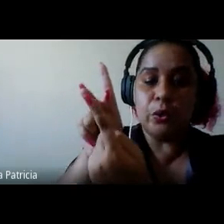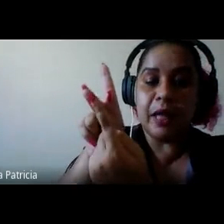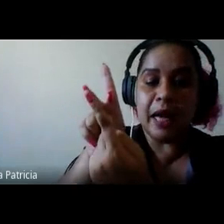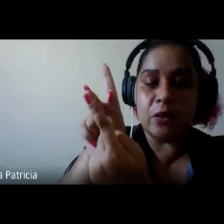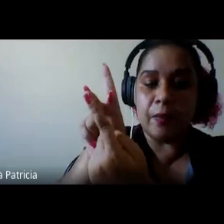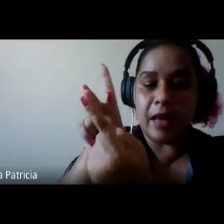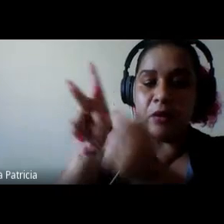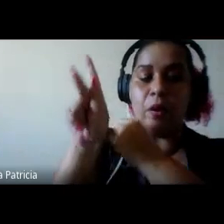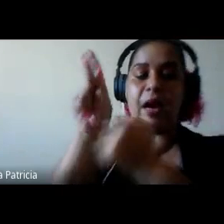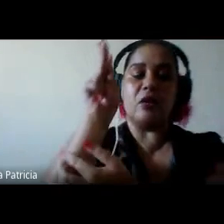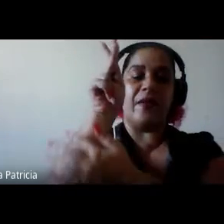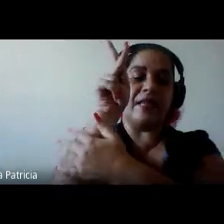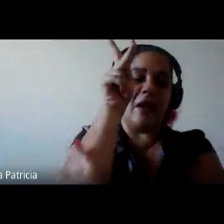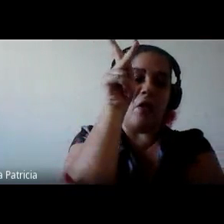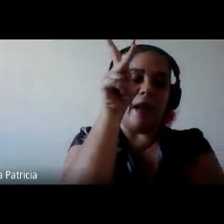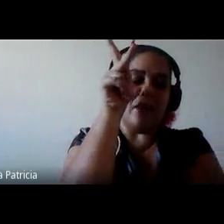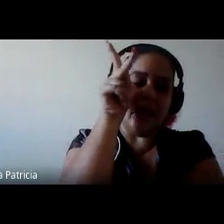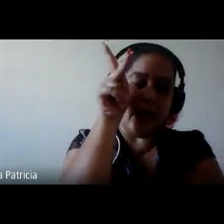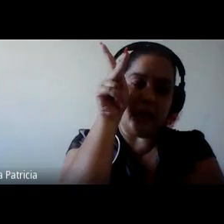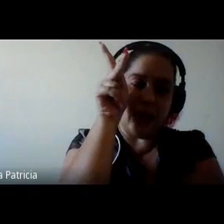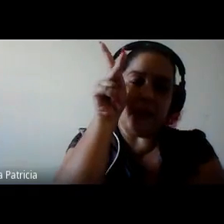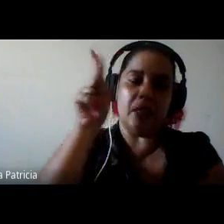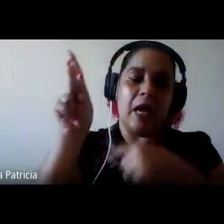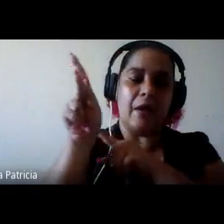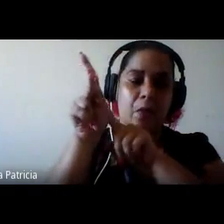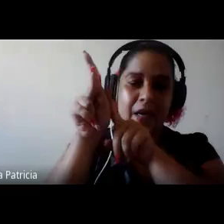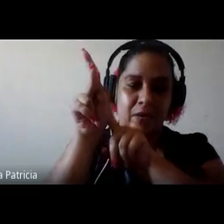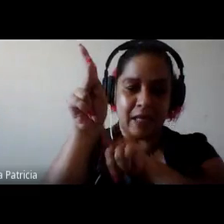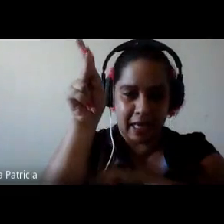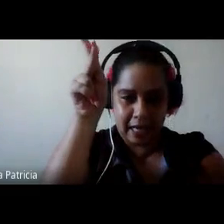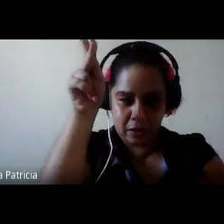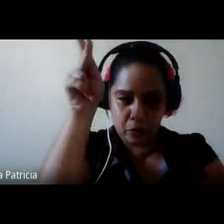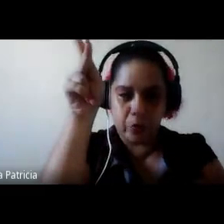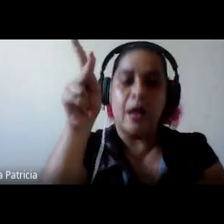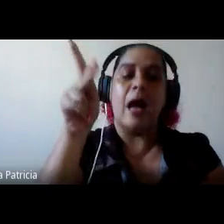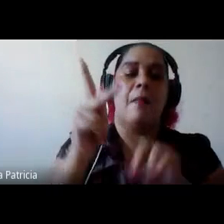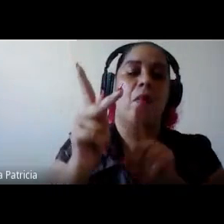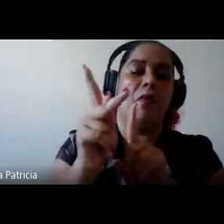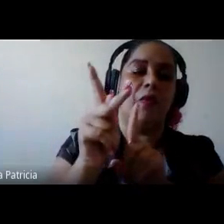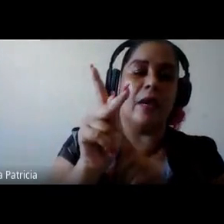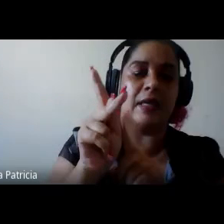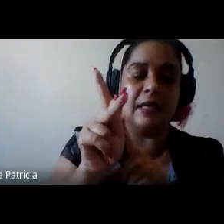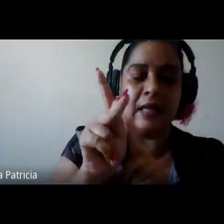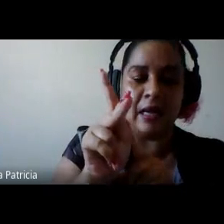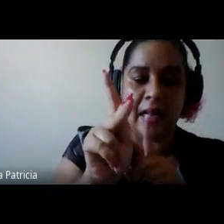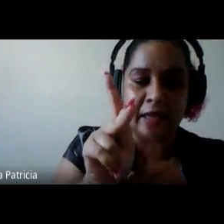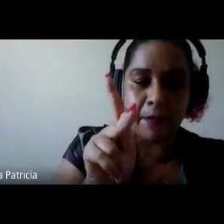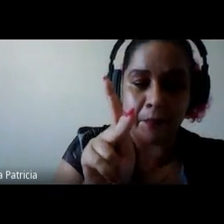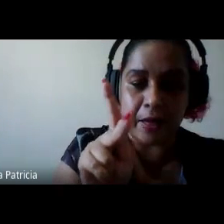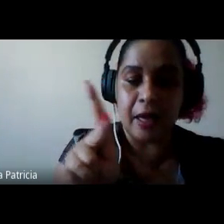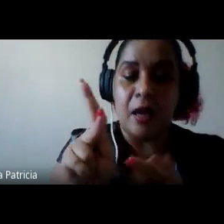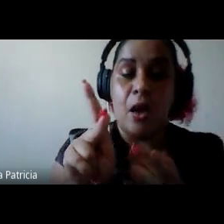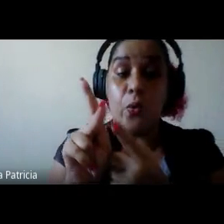o dedo médio, no meu caso eu estou fazendo com o braço direito, tá? Meu sinal é com o braço direito, a mão configurada na